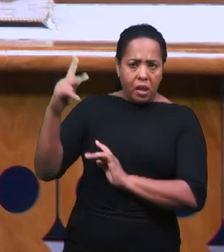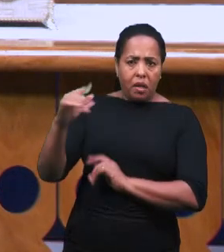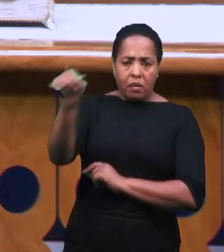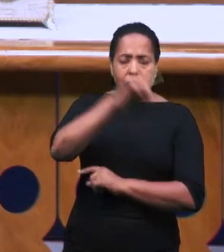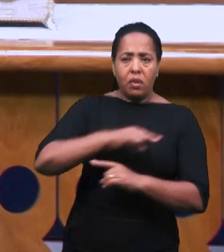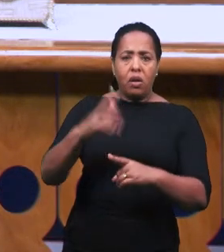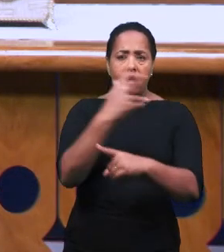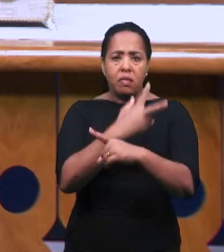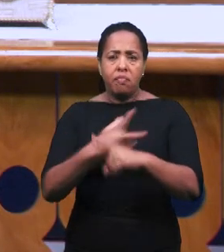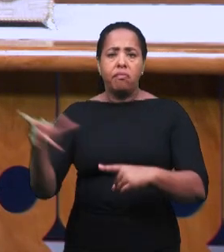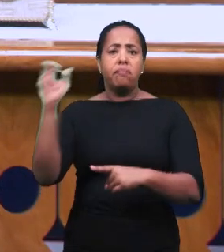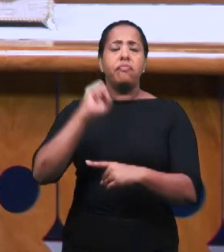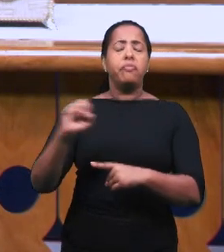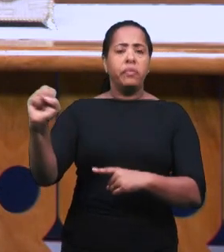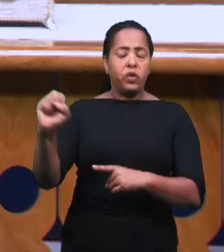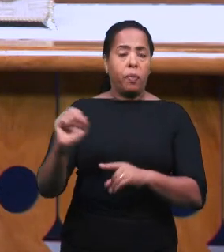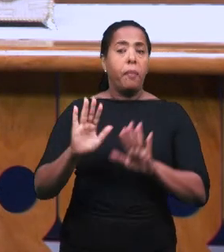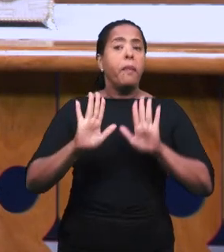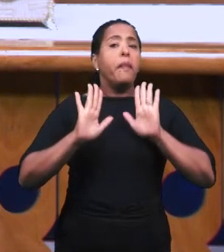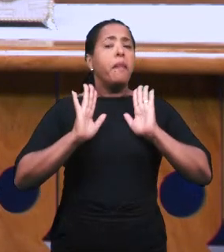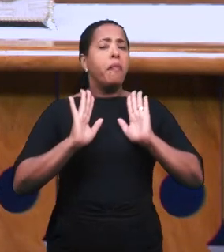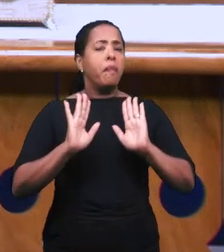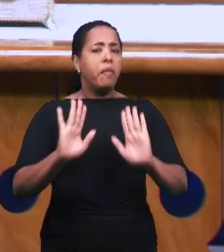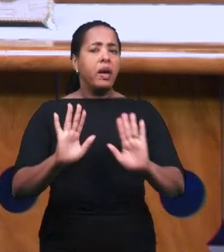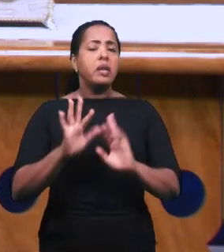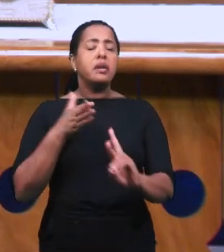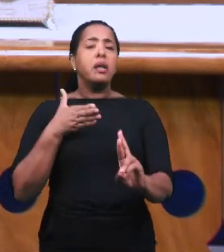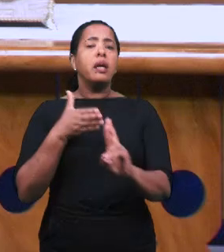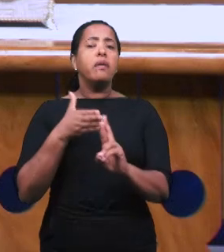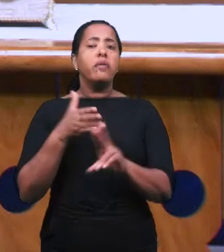está. Mas eu quero ainda aqui me referir